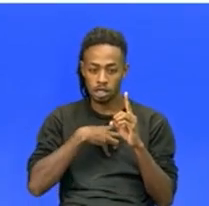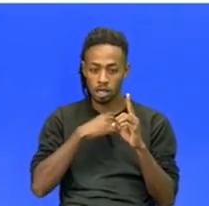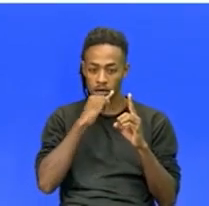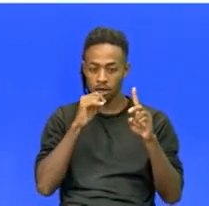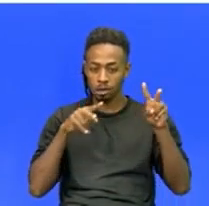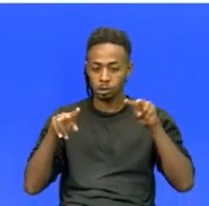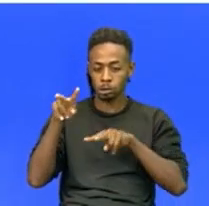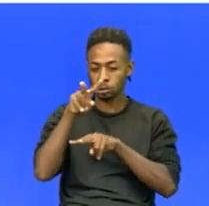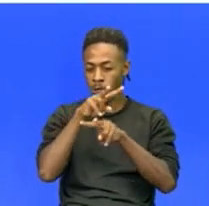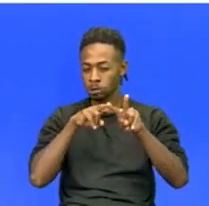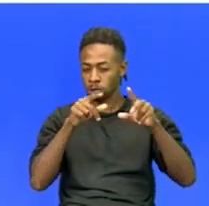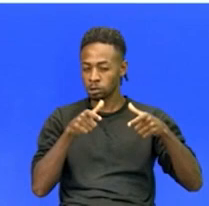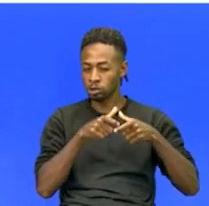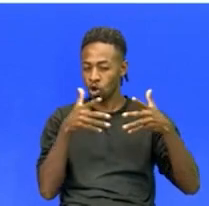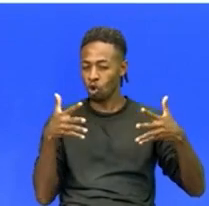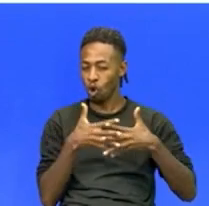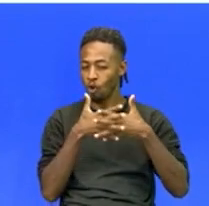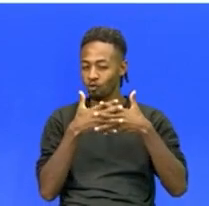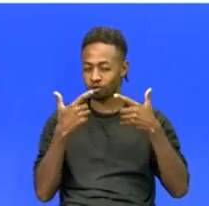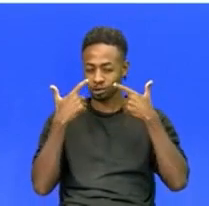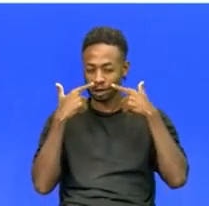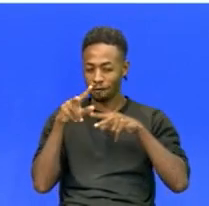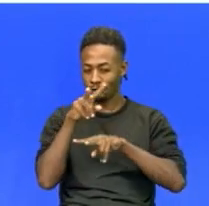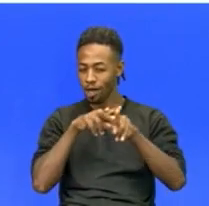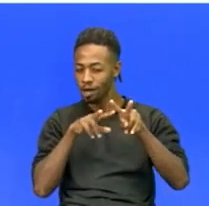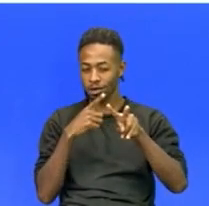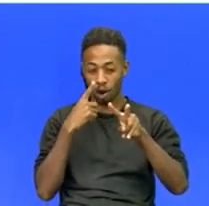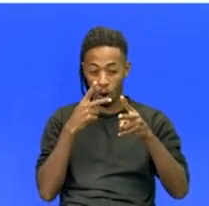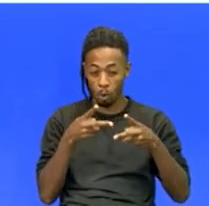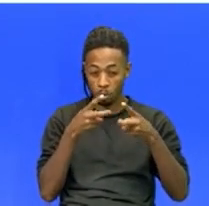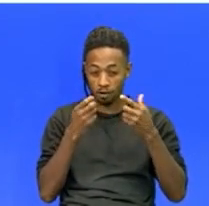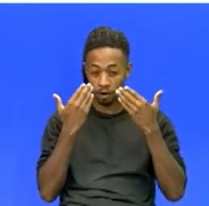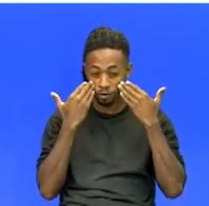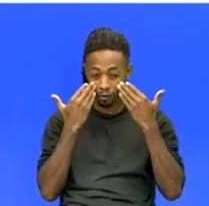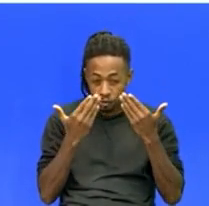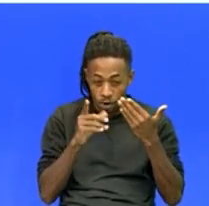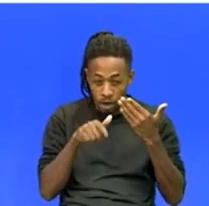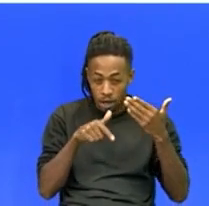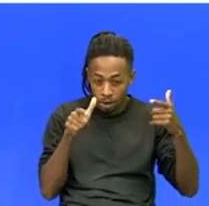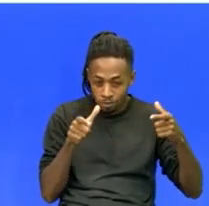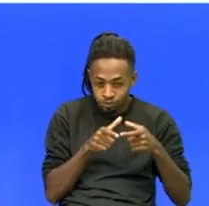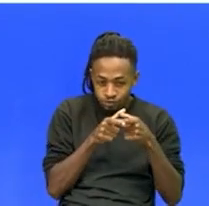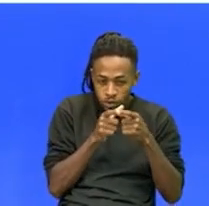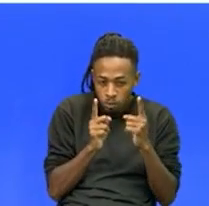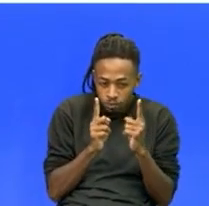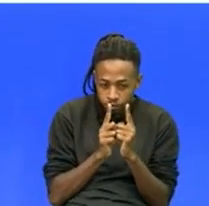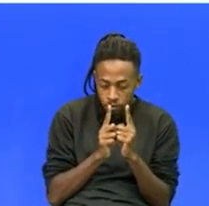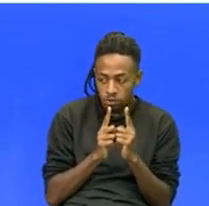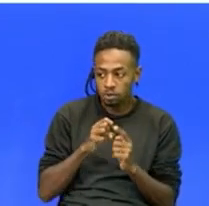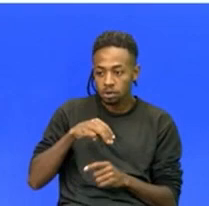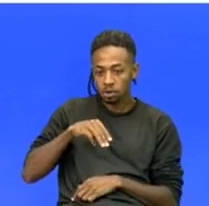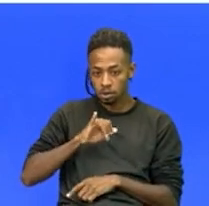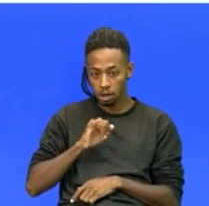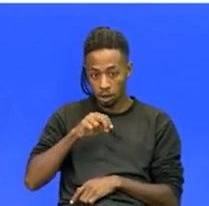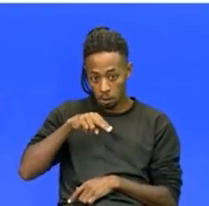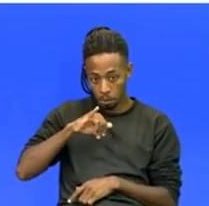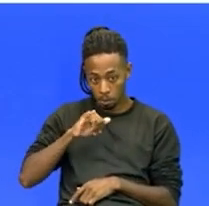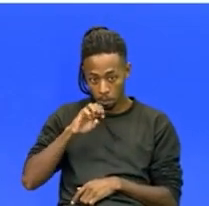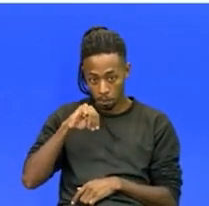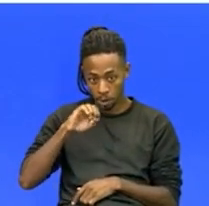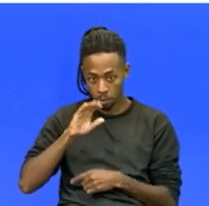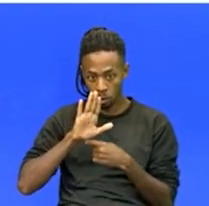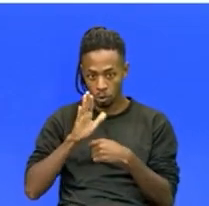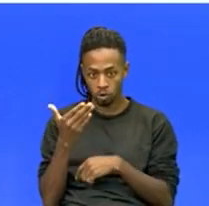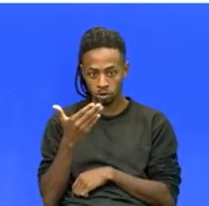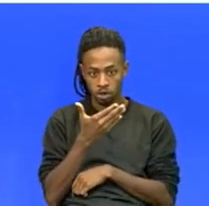pouco confuso à primeira vista, mas se você observar, este é o ponto de mínimo, onde eu estou indicando aqui,